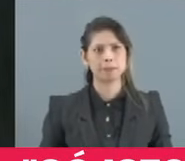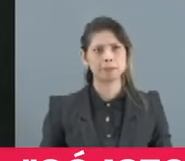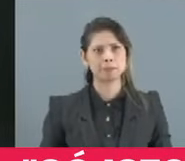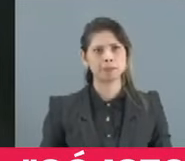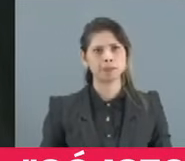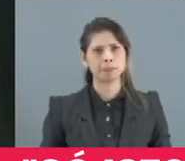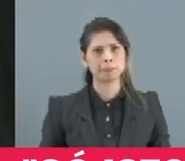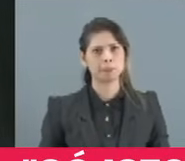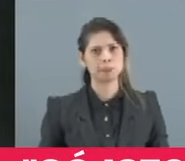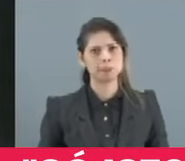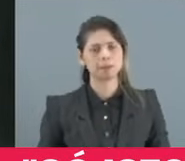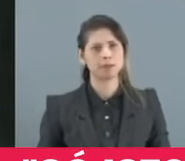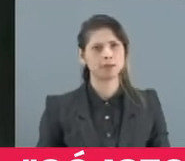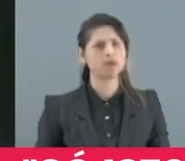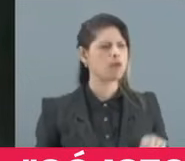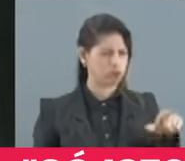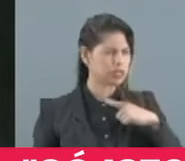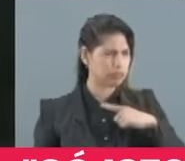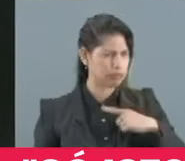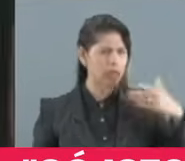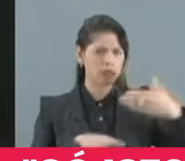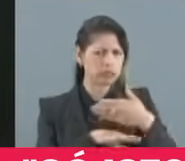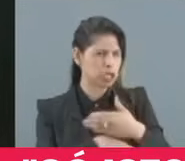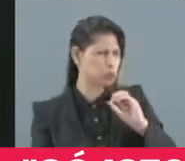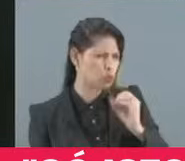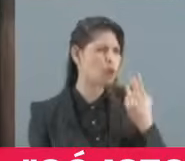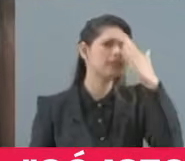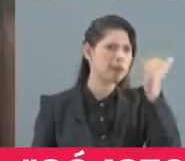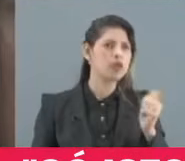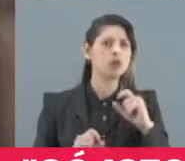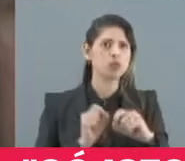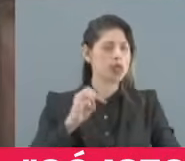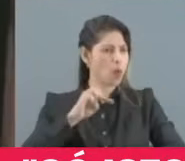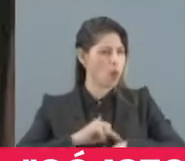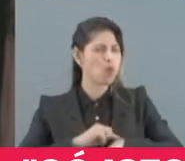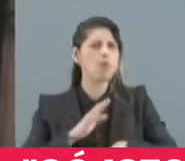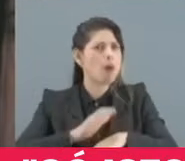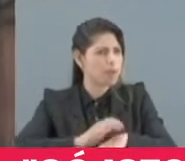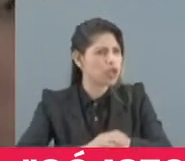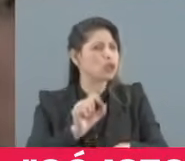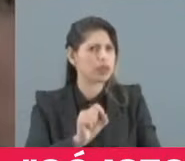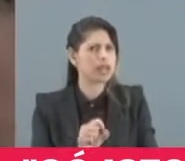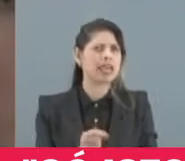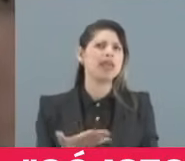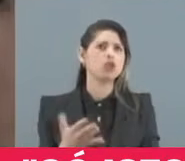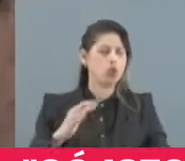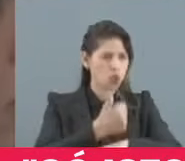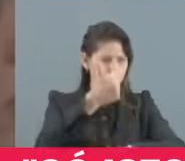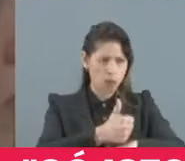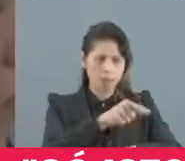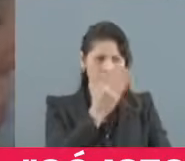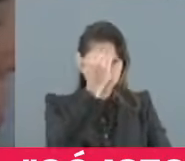teve acesso ou ficou sabendo sobre a minuta do golpe? A minuta de se tomar, caso a esquerda ganhasse a eleição, tomar